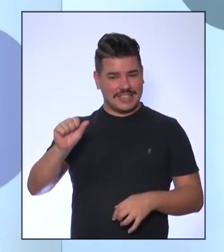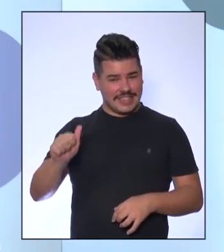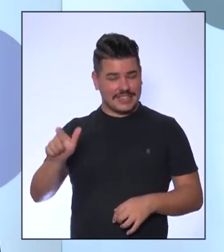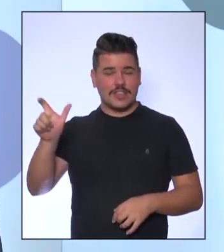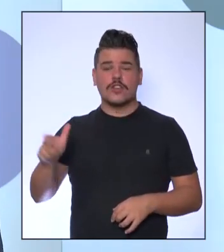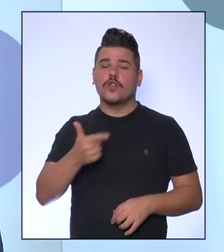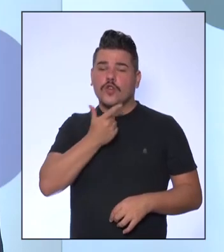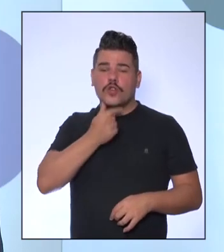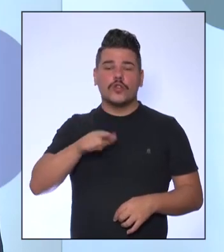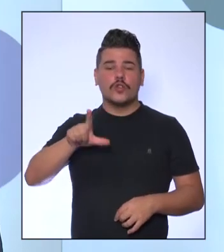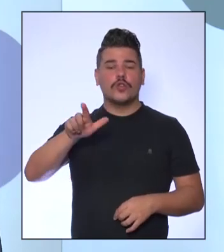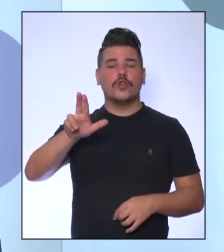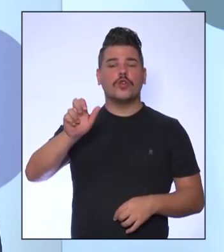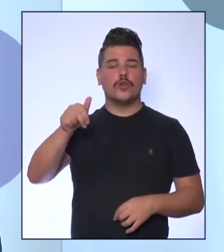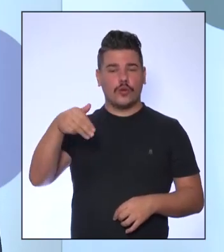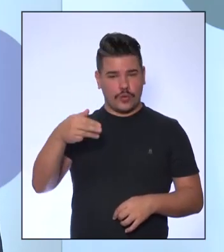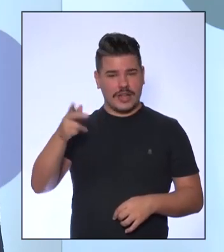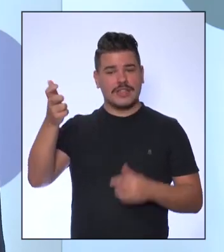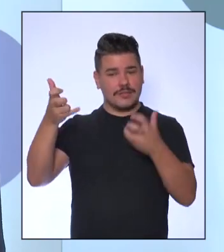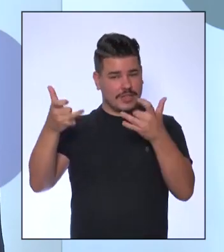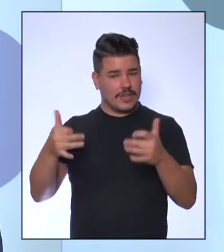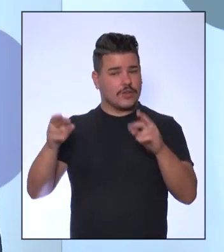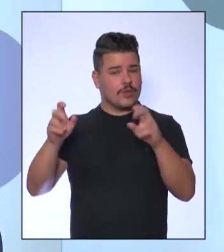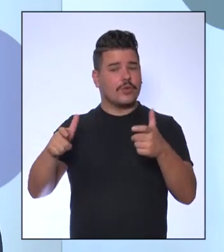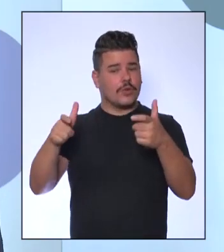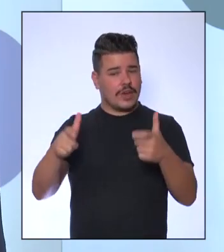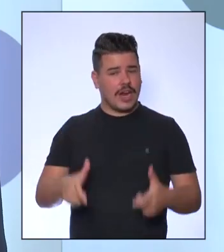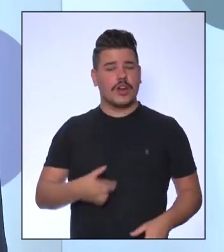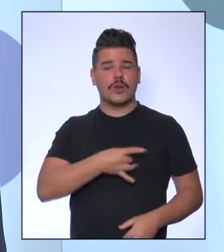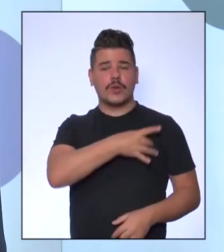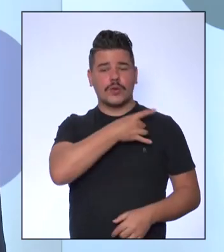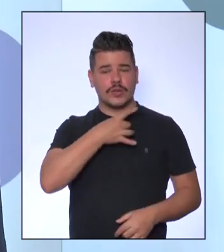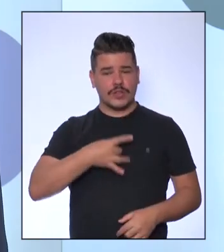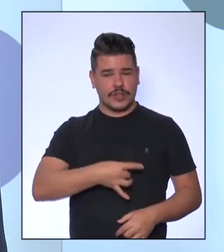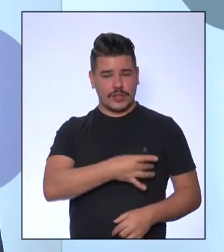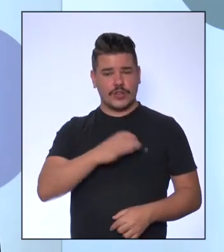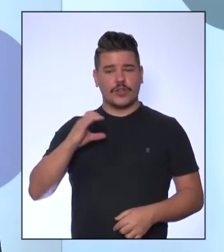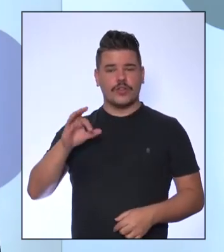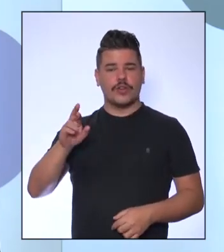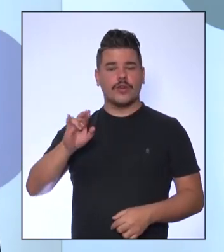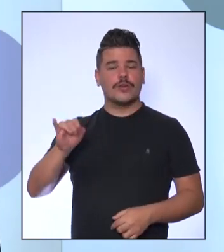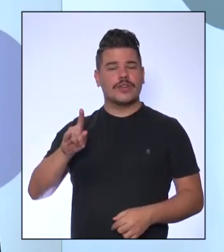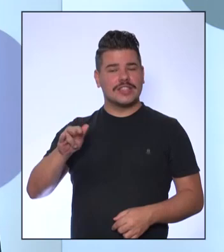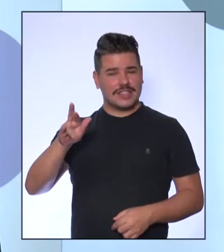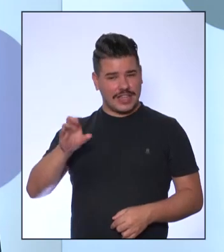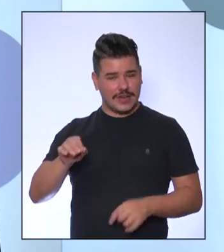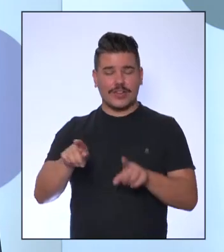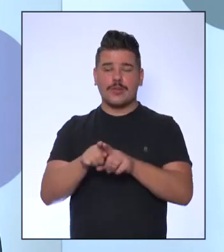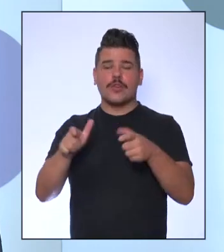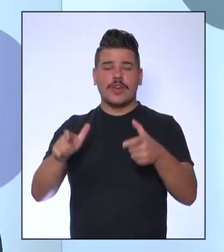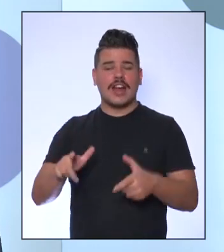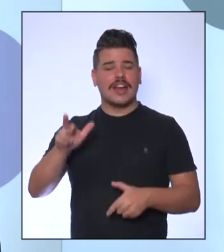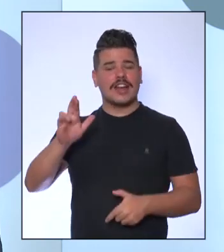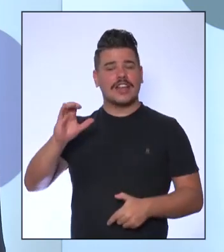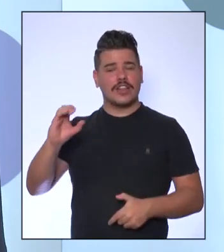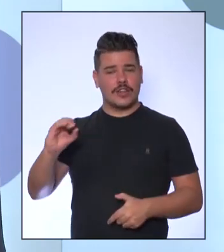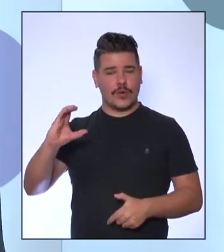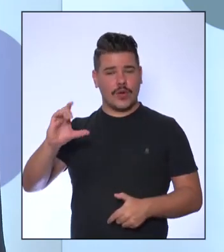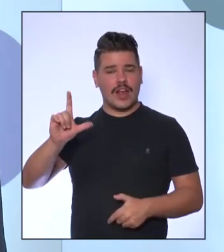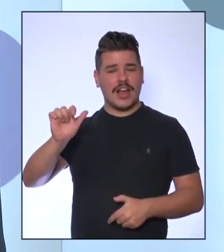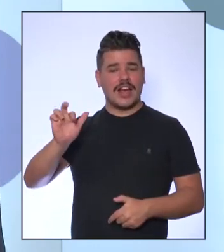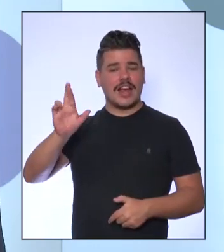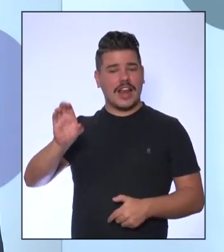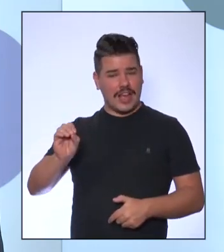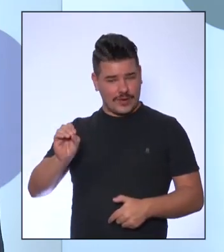sobre Cruzeiro. Pedro Henrique conhece Rio Claro, as transformações urbanas que ocorreram em Rio Claro. A Adriana